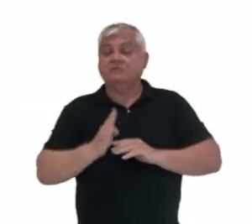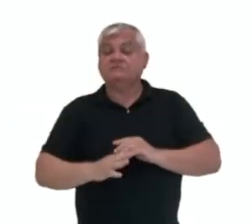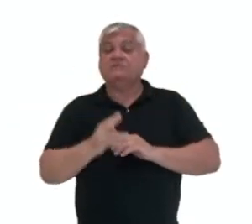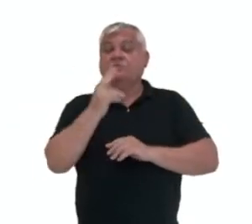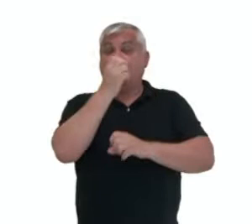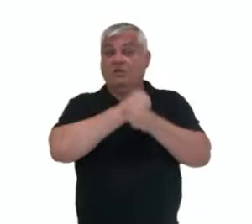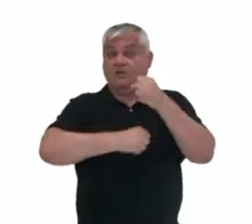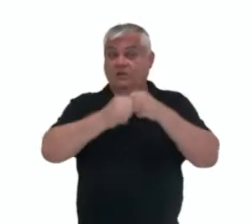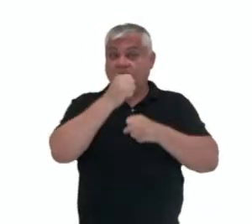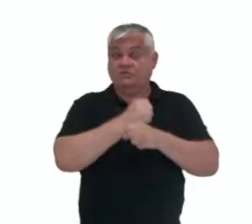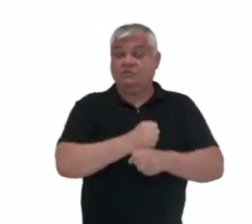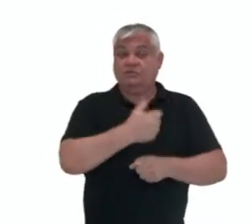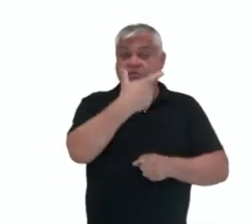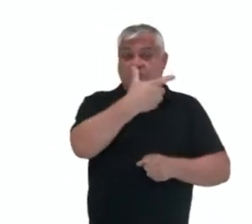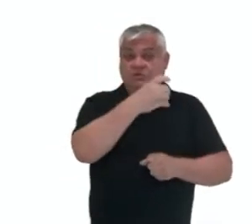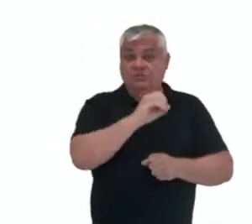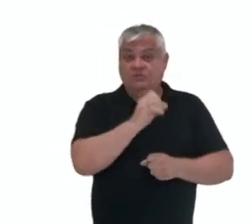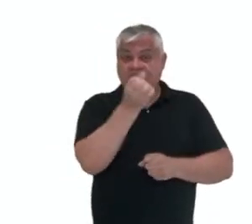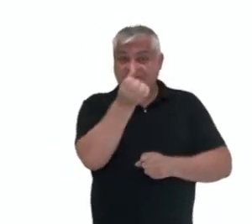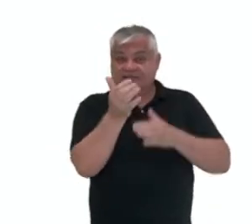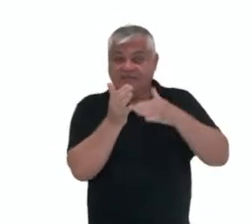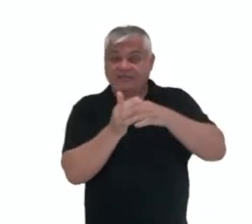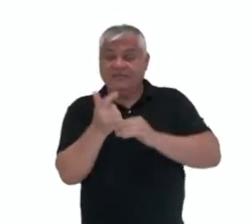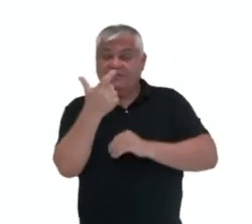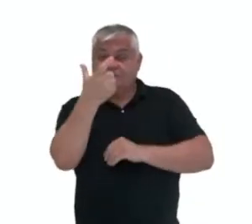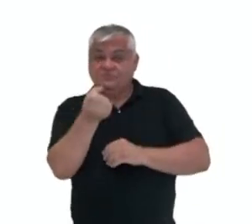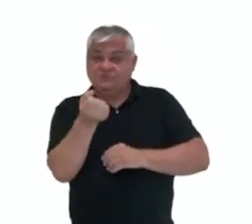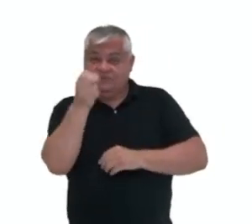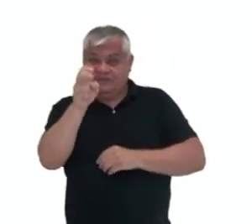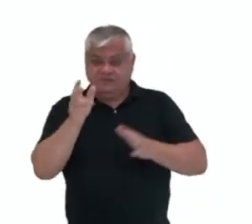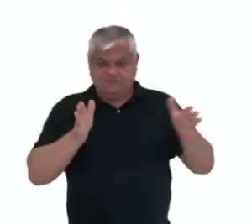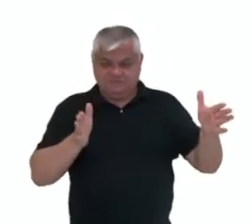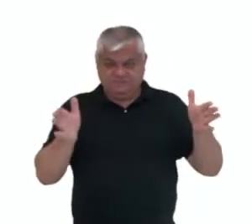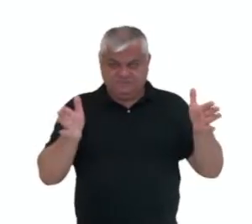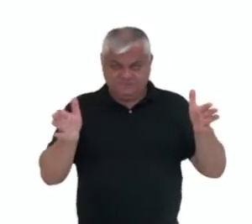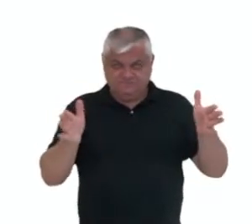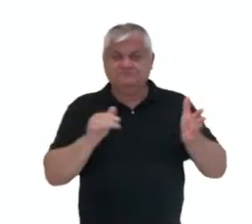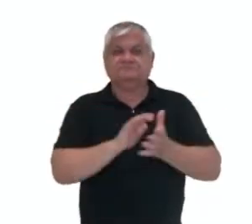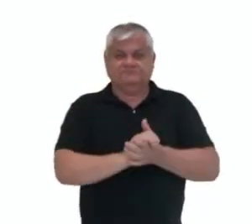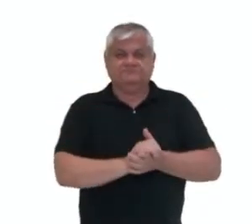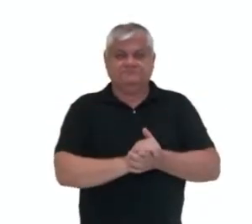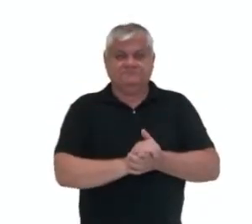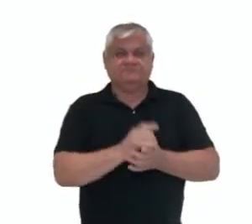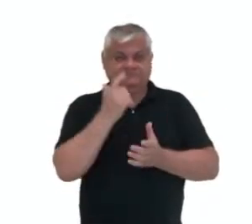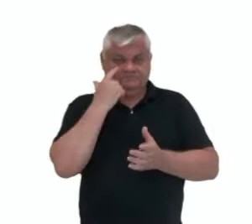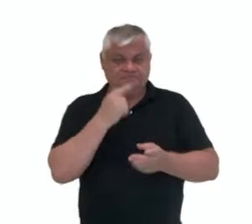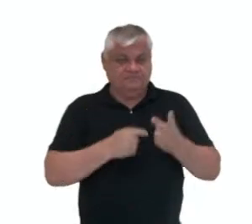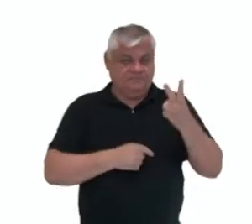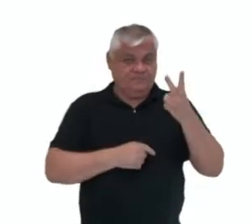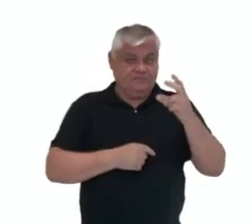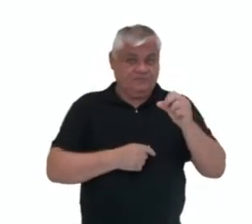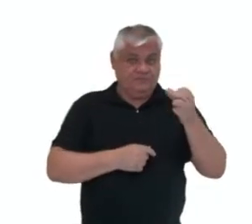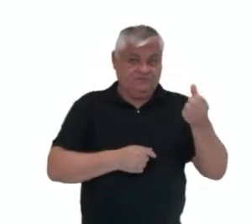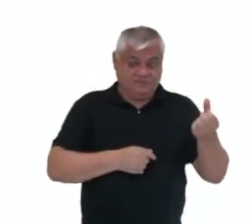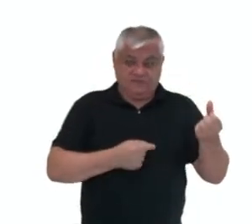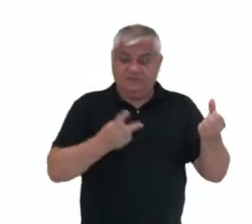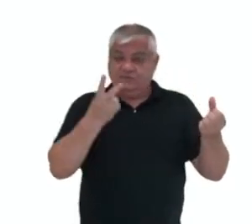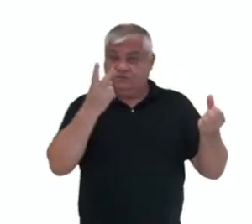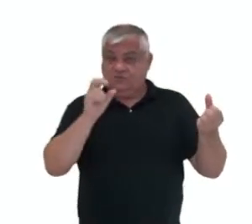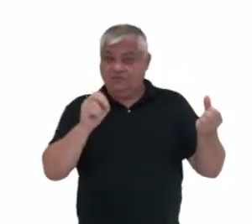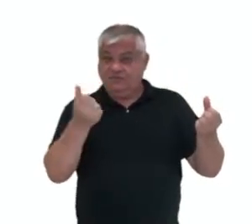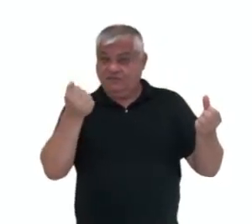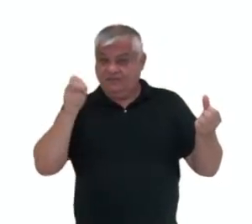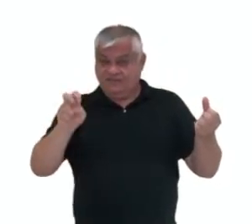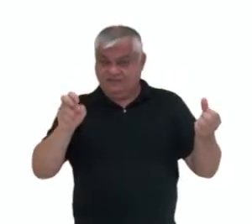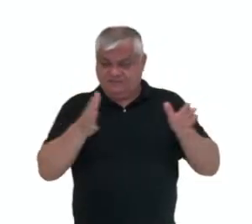até 2015. Então nós temos aí um outro intervalo. Então de 2006 até 2015. Conseguimos verificar que aqui no, né, no